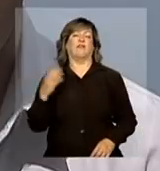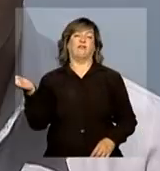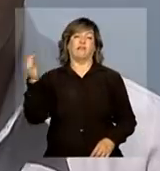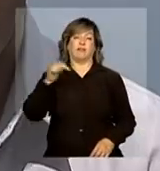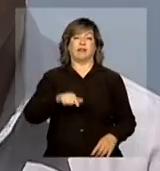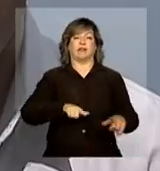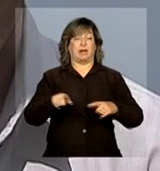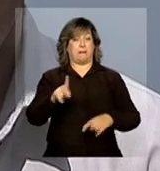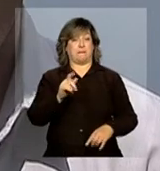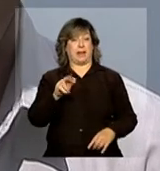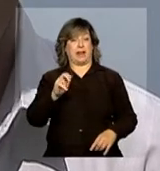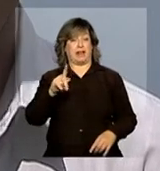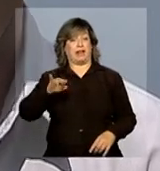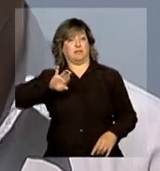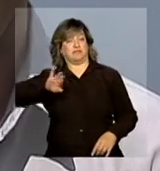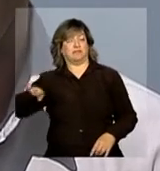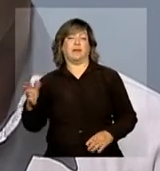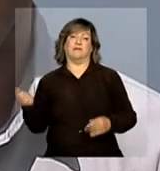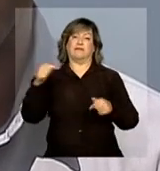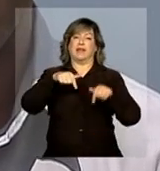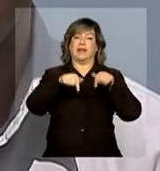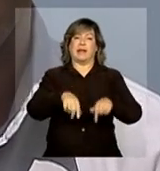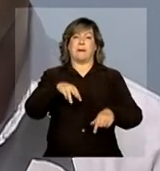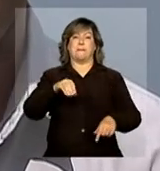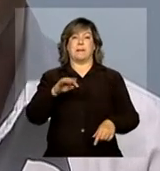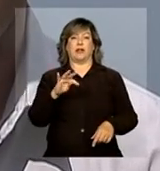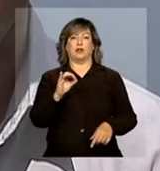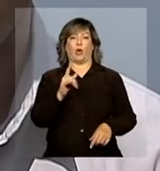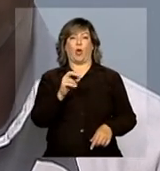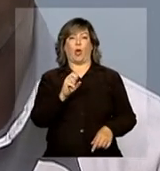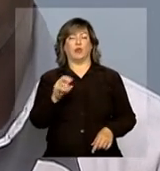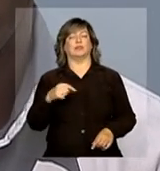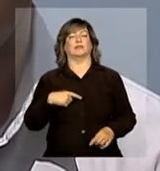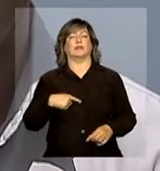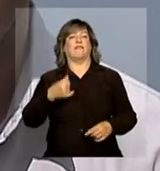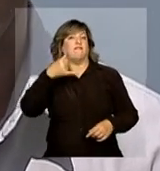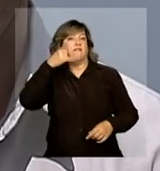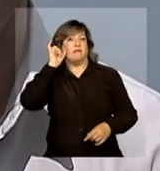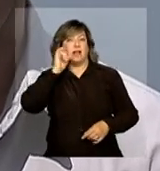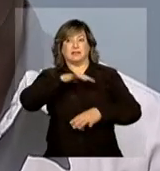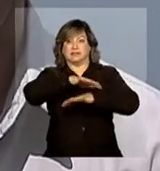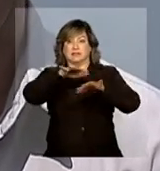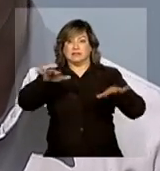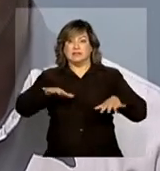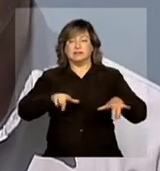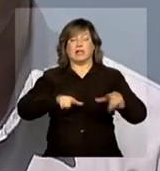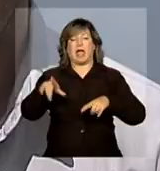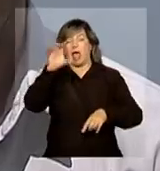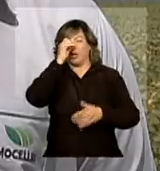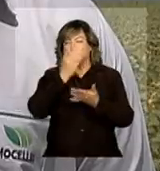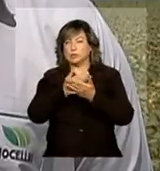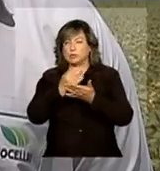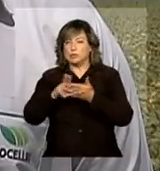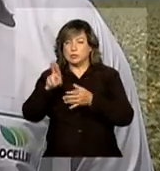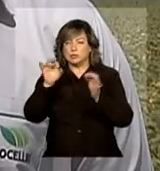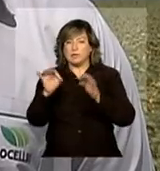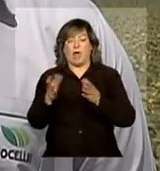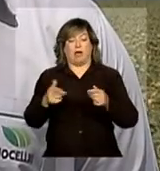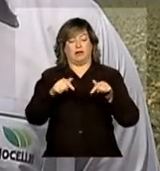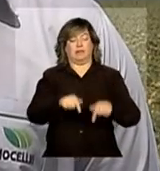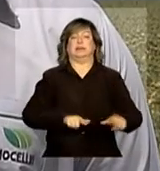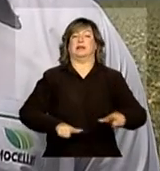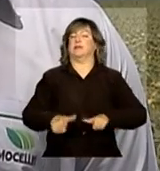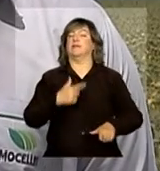Grosso, seduzido pela oportunidade de aplicar em grandes fazendas o que aprendeu na universidade. Aqui é só